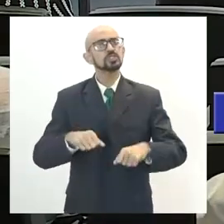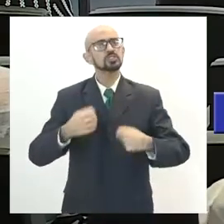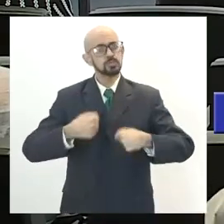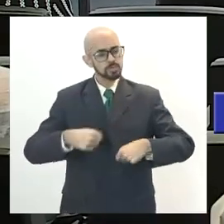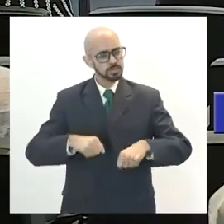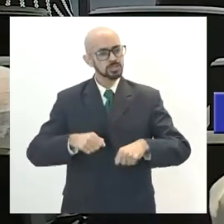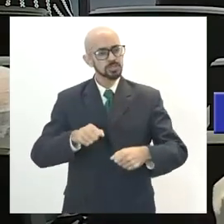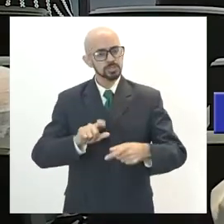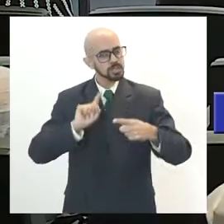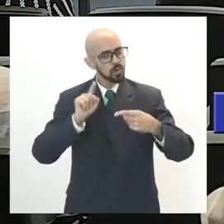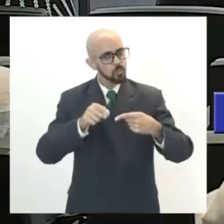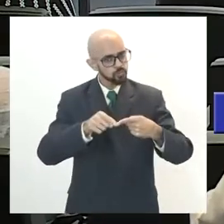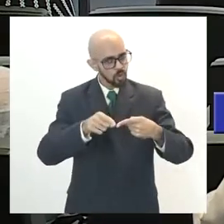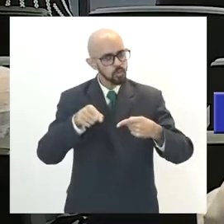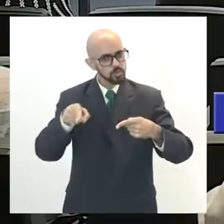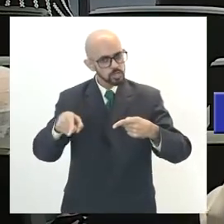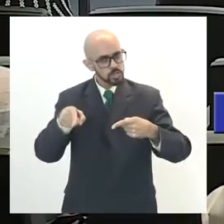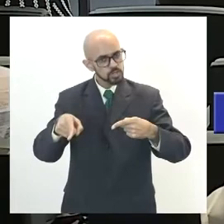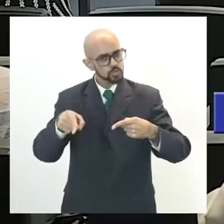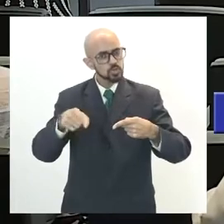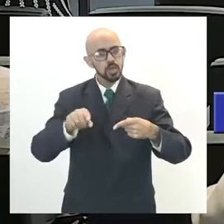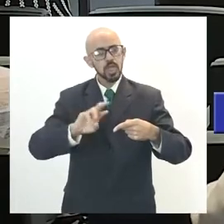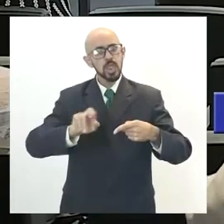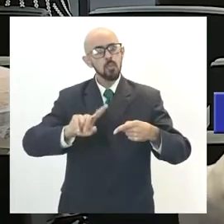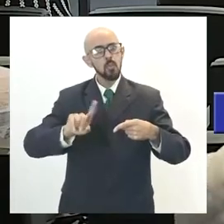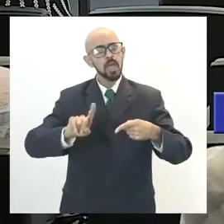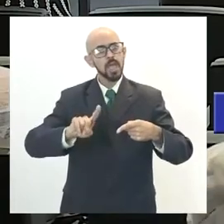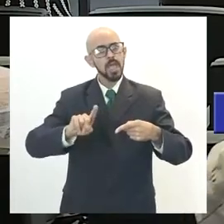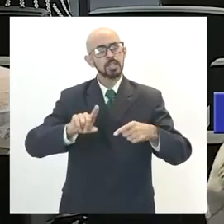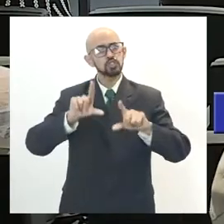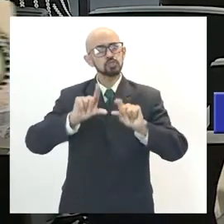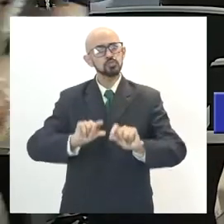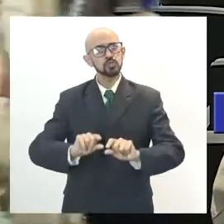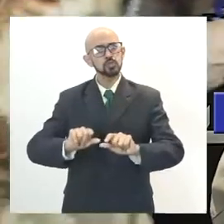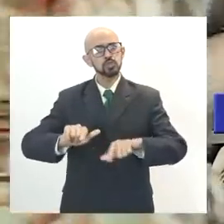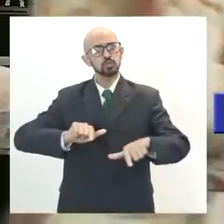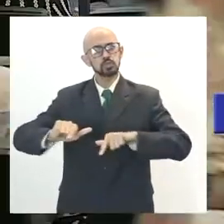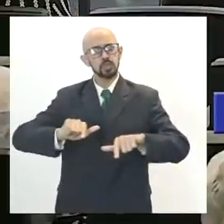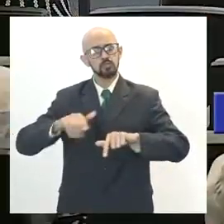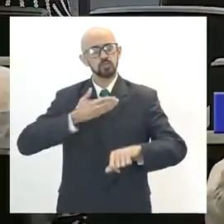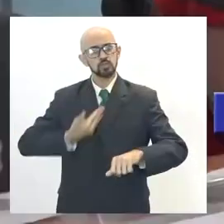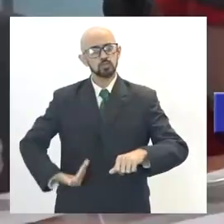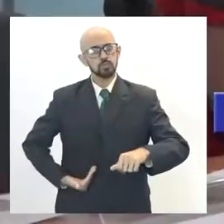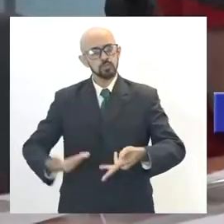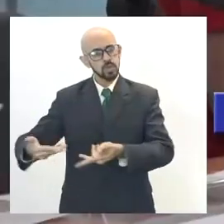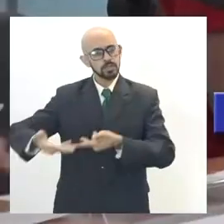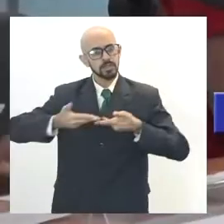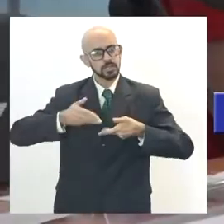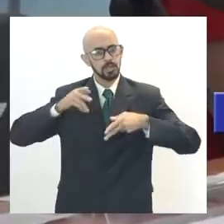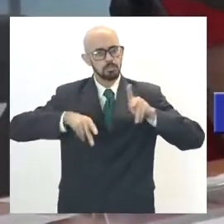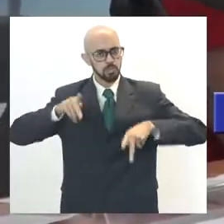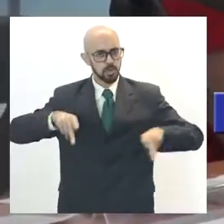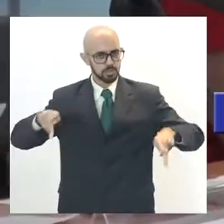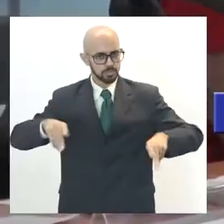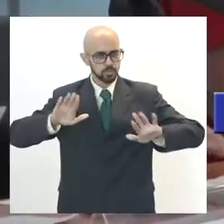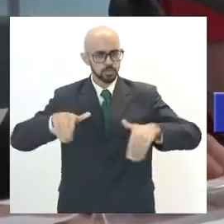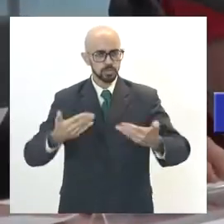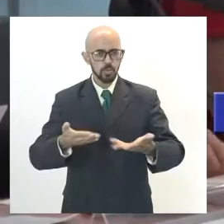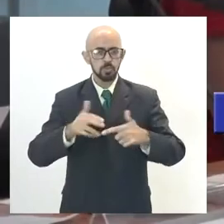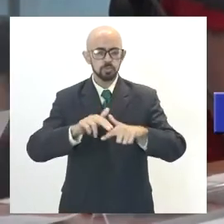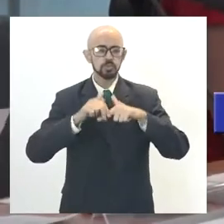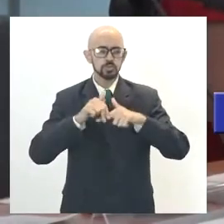trabalhadora em especial dos Servidores Públicos e do atendimento ao conjunto da população tão conclamo a todos